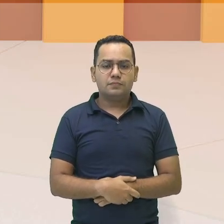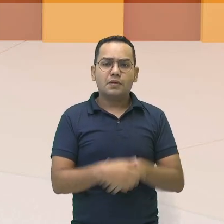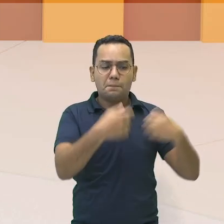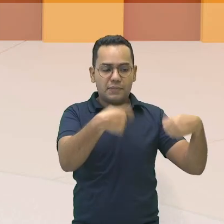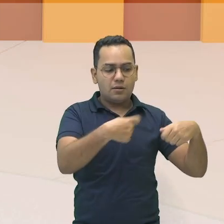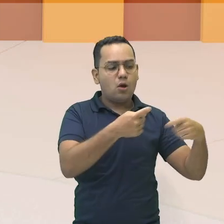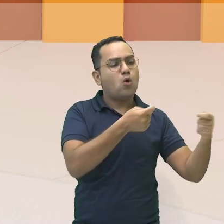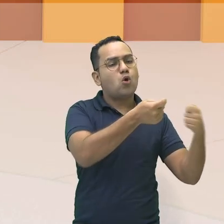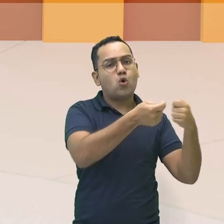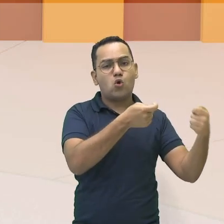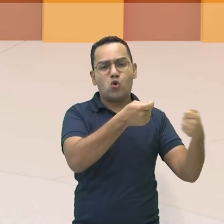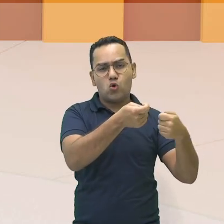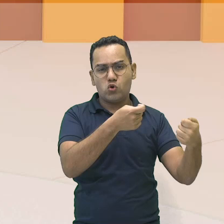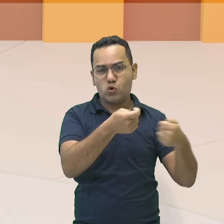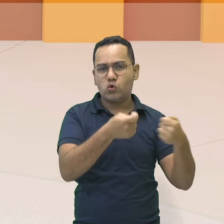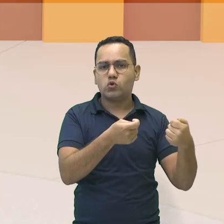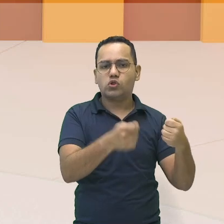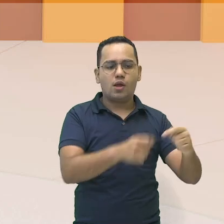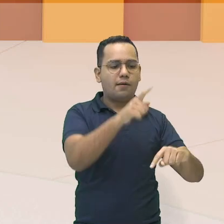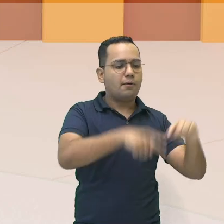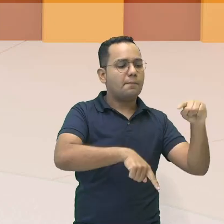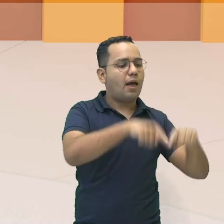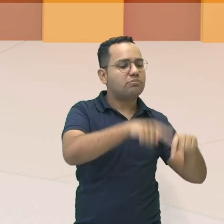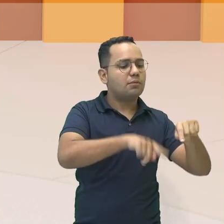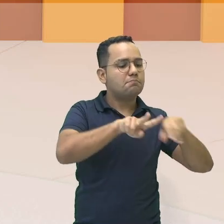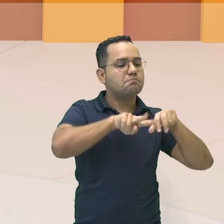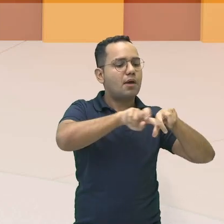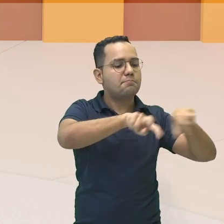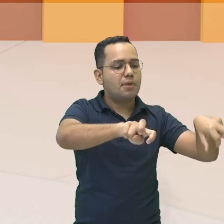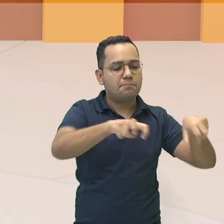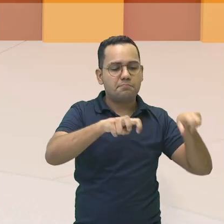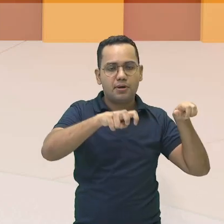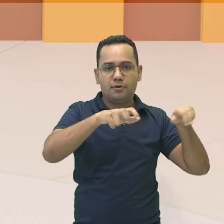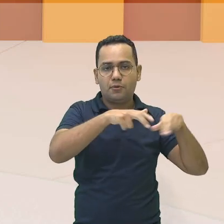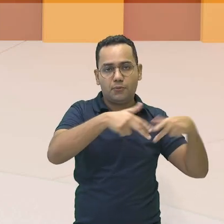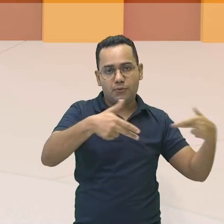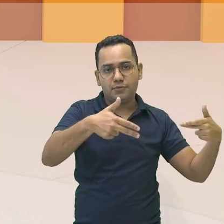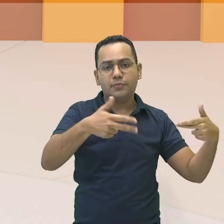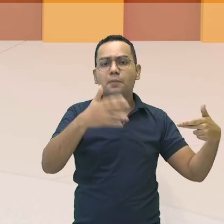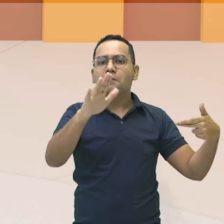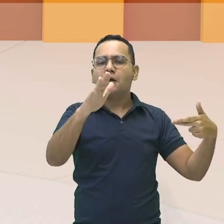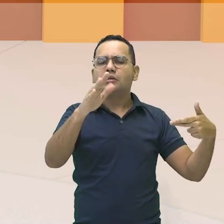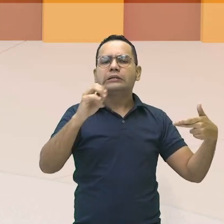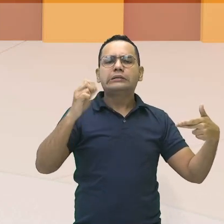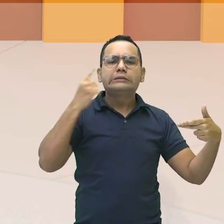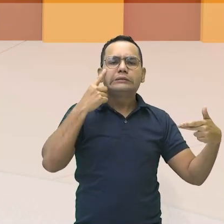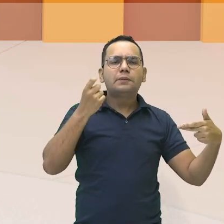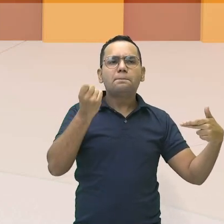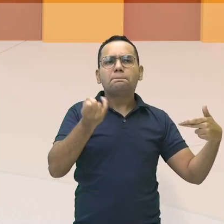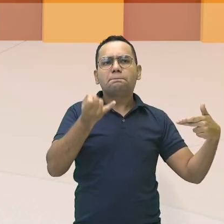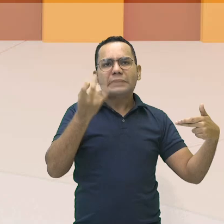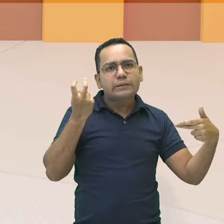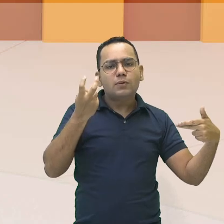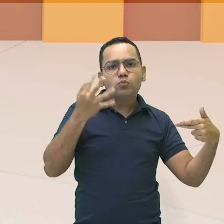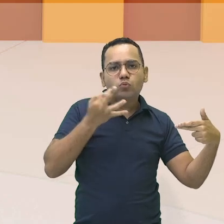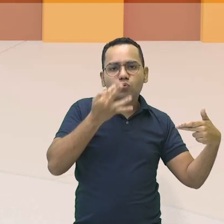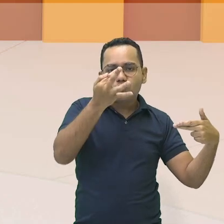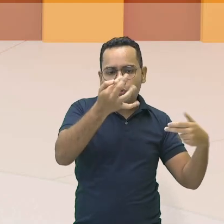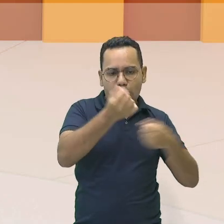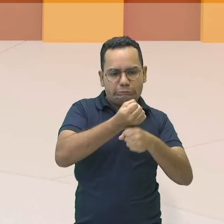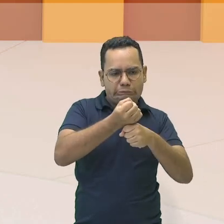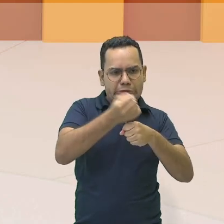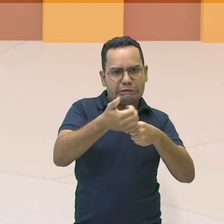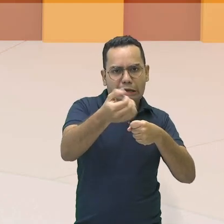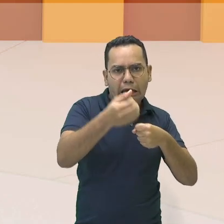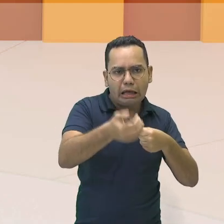controlar o uso dos recursos naturais. Senão, daqui a 100 anos, nós não teremos mais recursos, certo? E aí ele vai